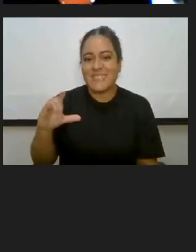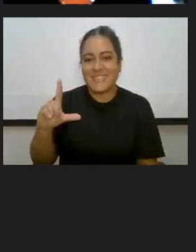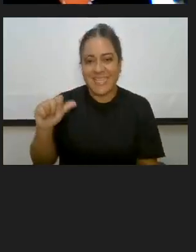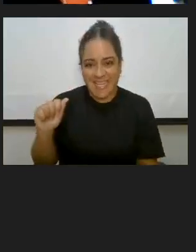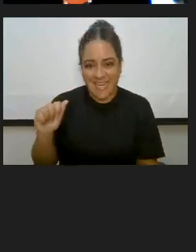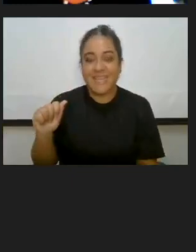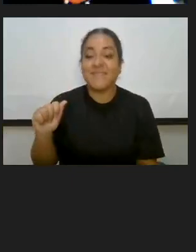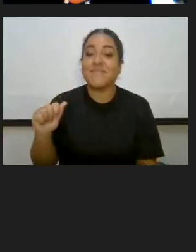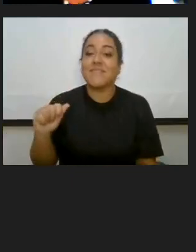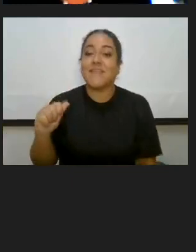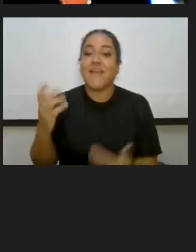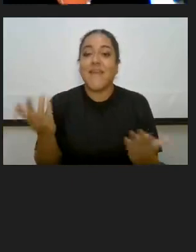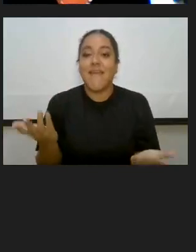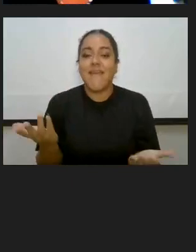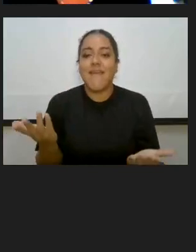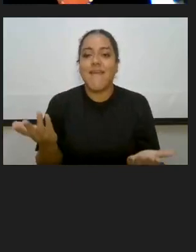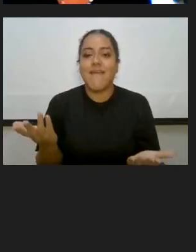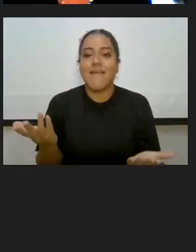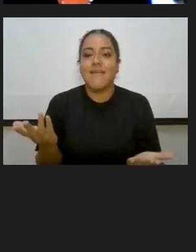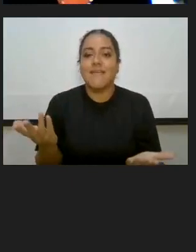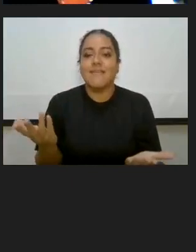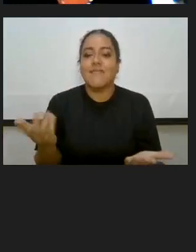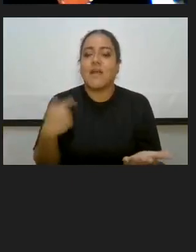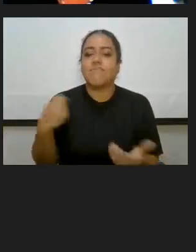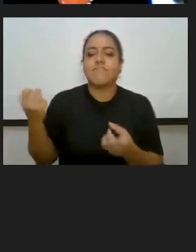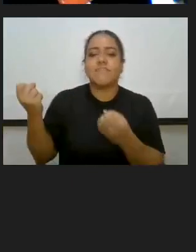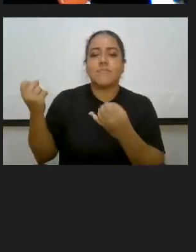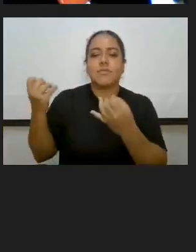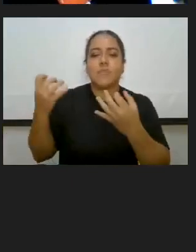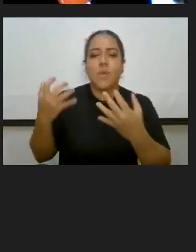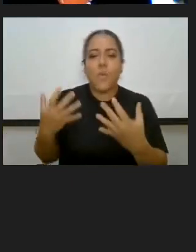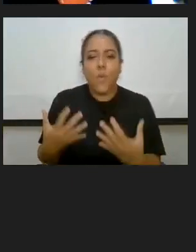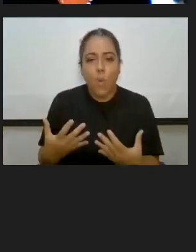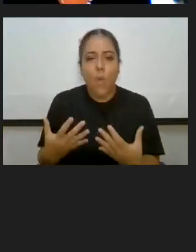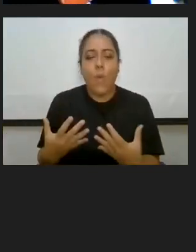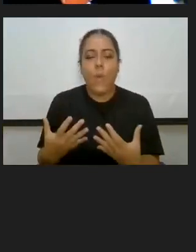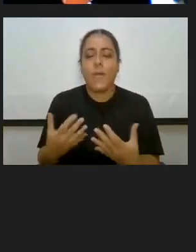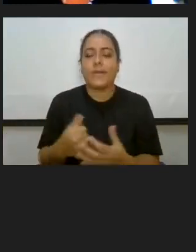o que me é colocado no pedido